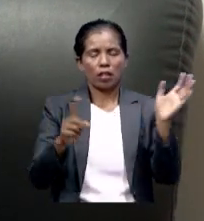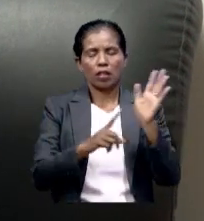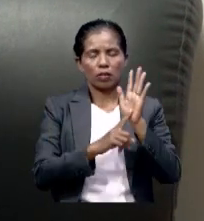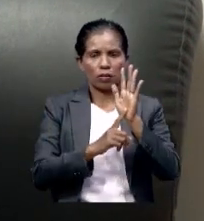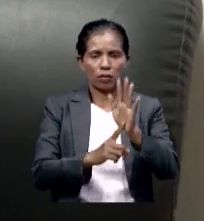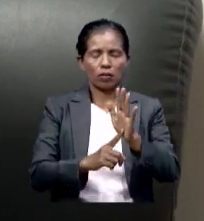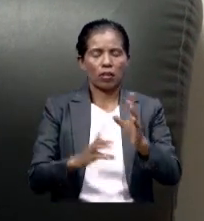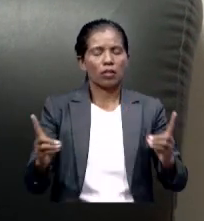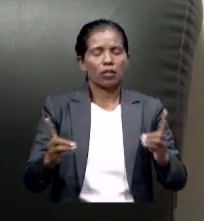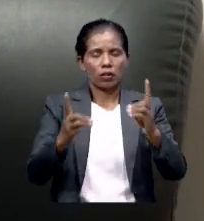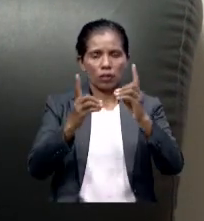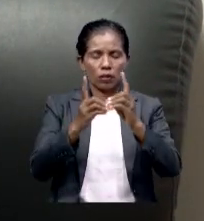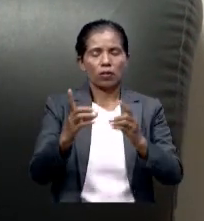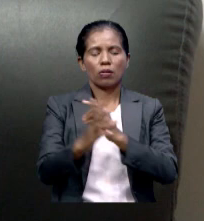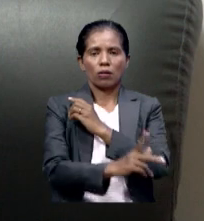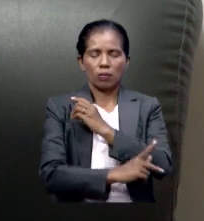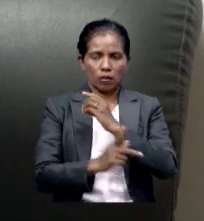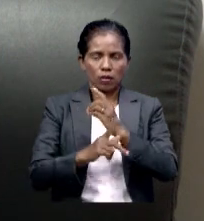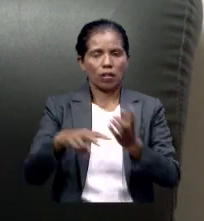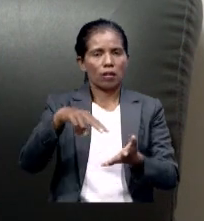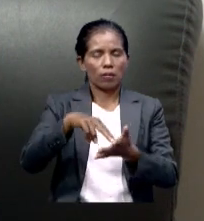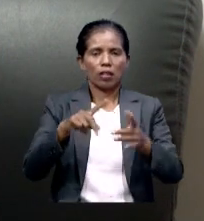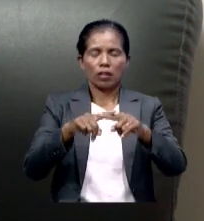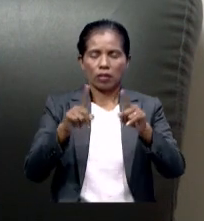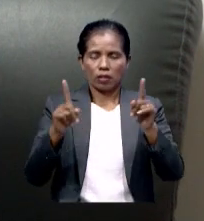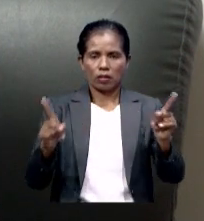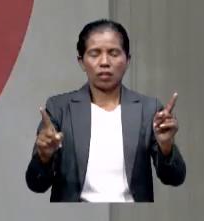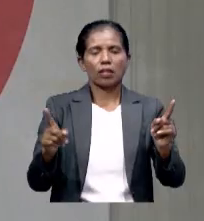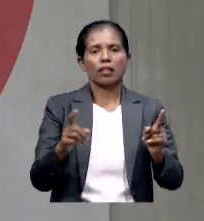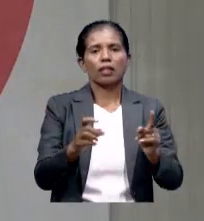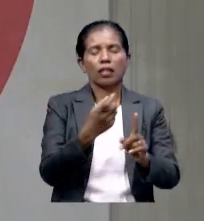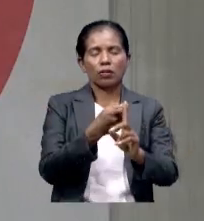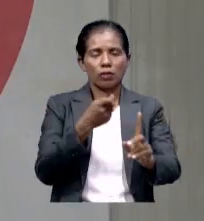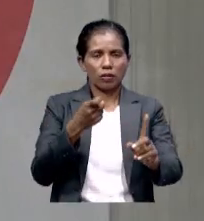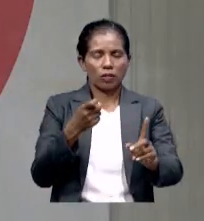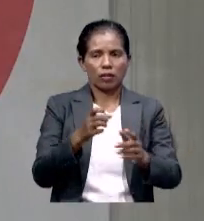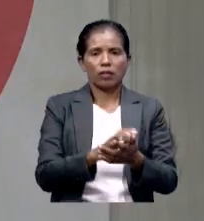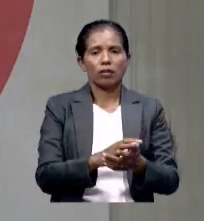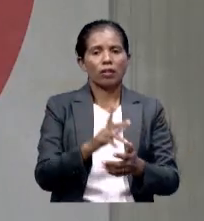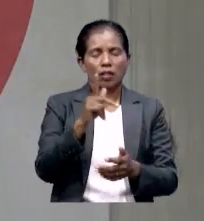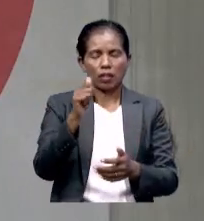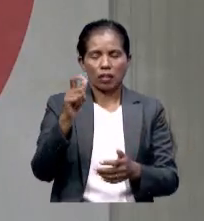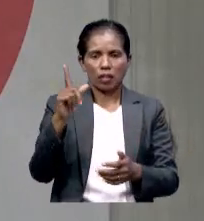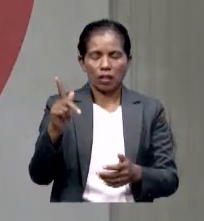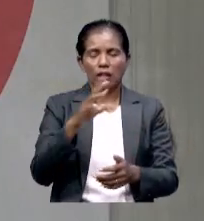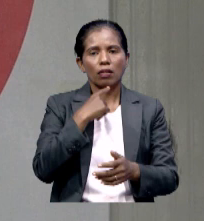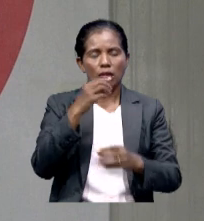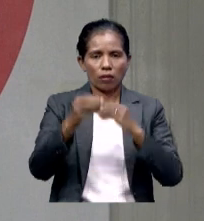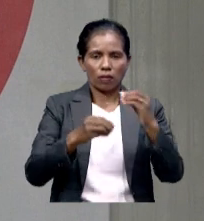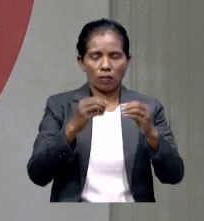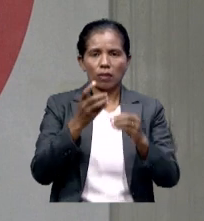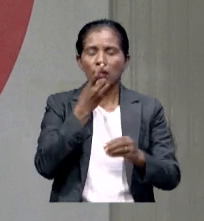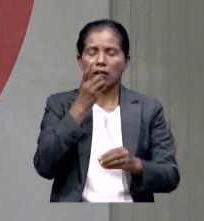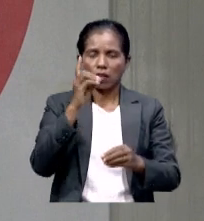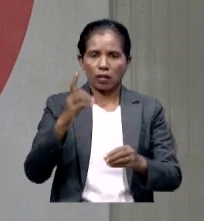contra a corrupção no hambri contrário ao interesse estadunian. Comissário CAC hato assunto ne relaciona ho